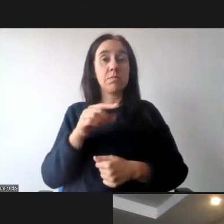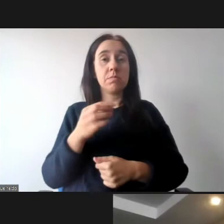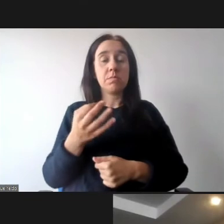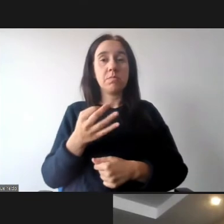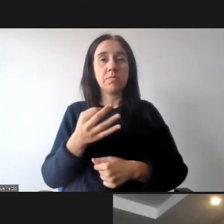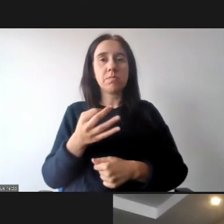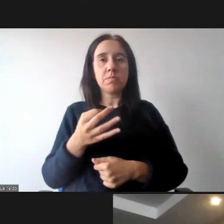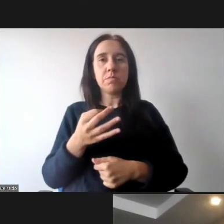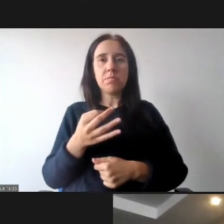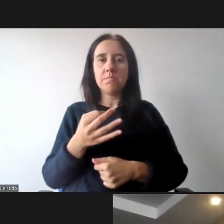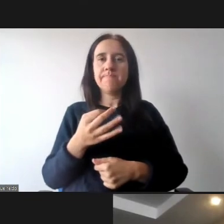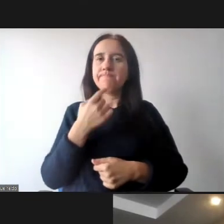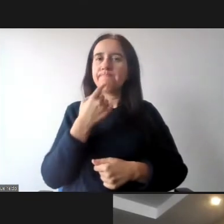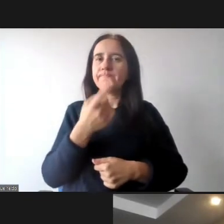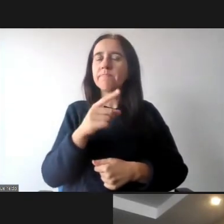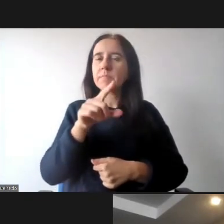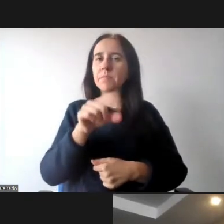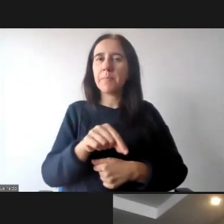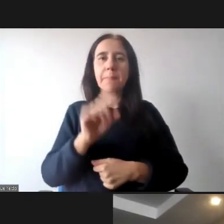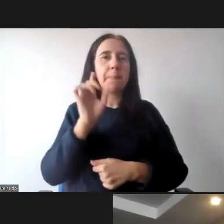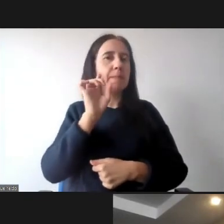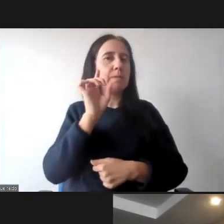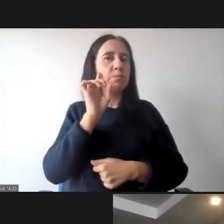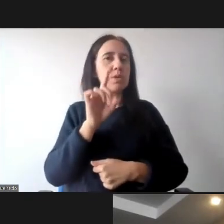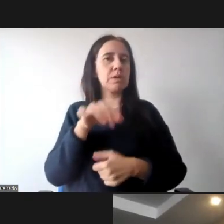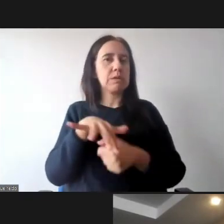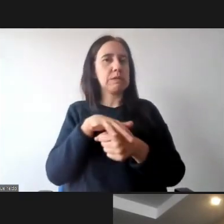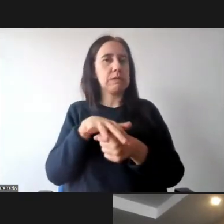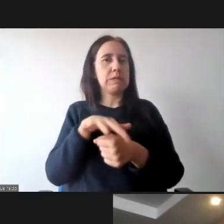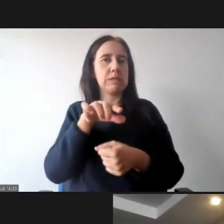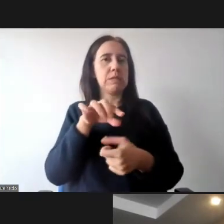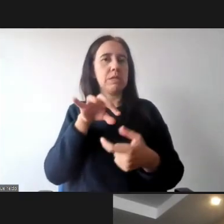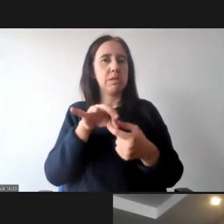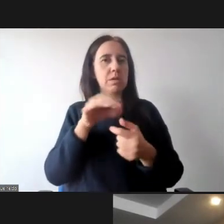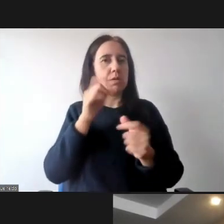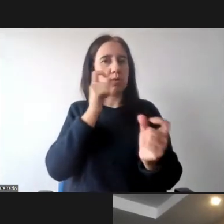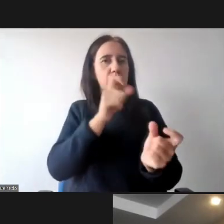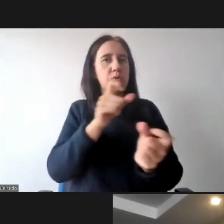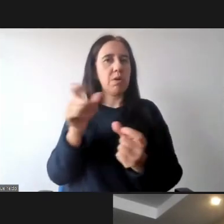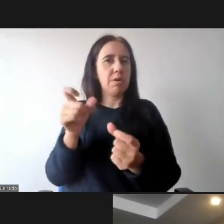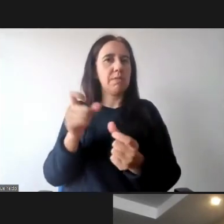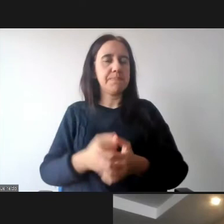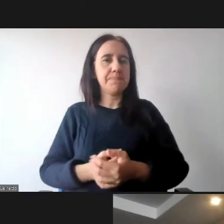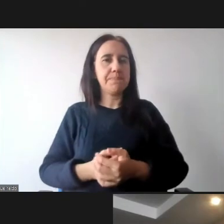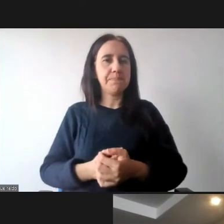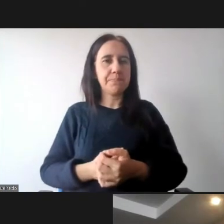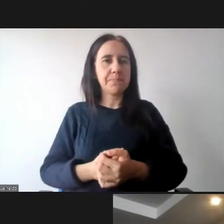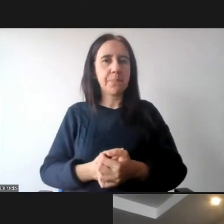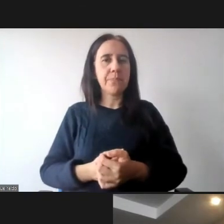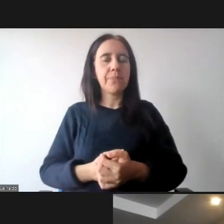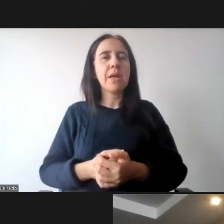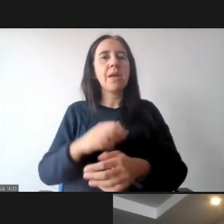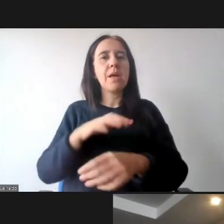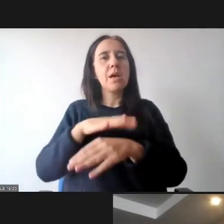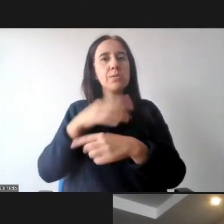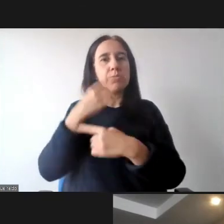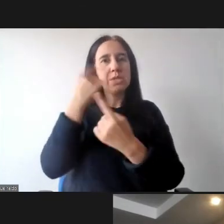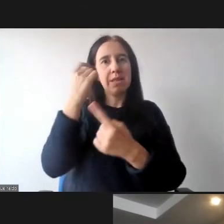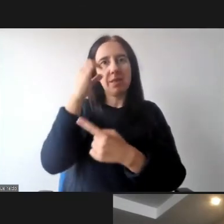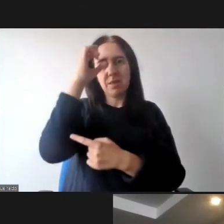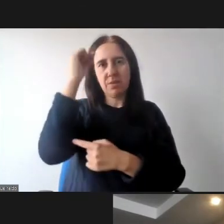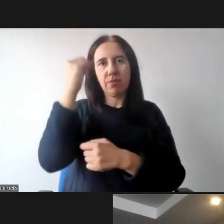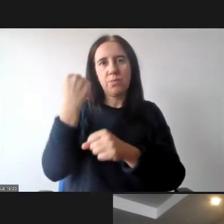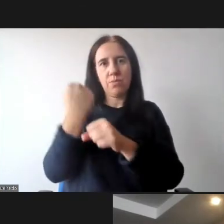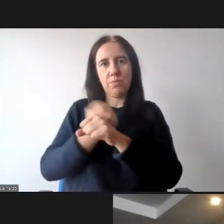ele assume também uma importância nesta dimensão de controle. A atividade administrativa, é isso incluindo